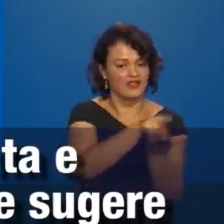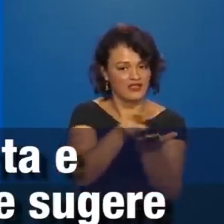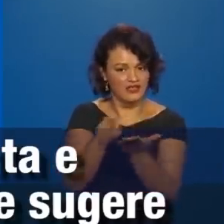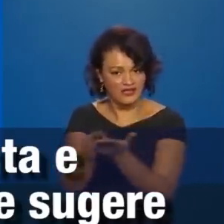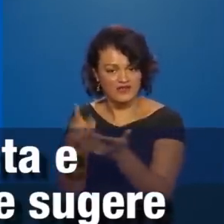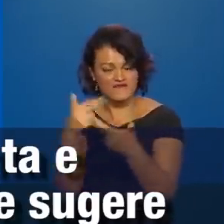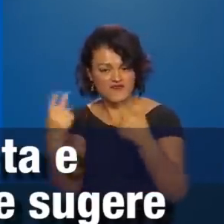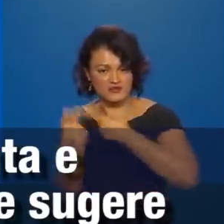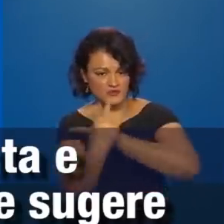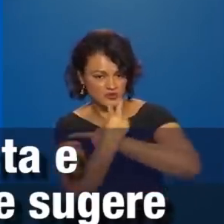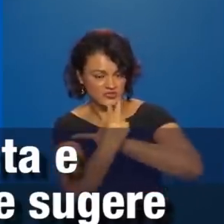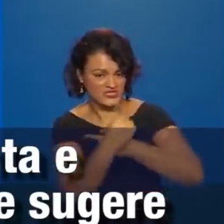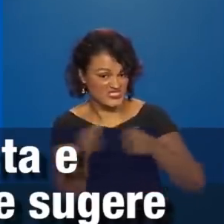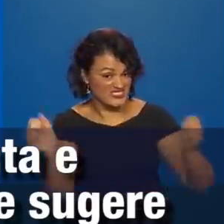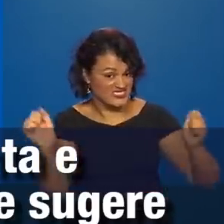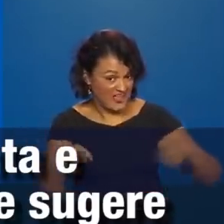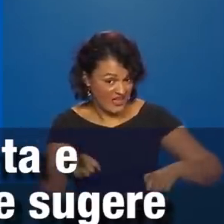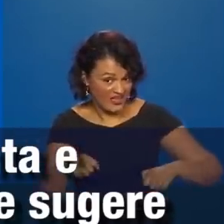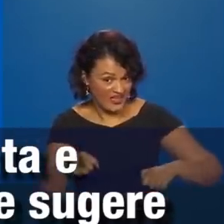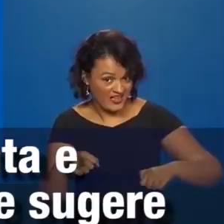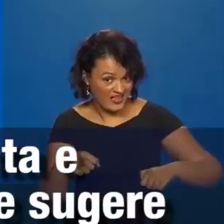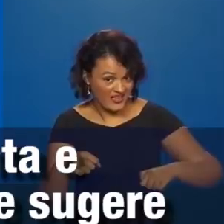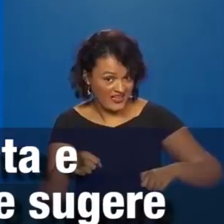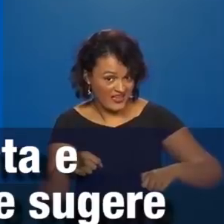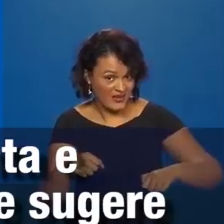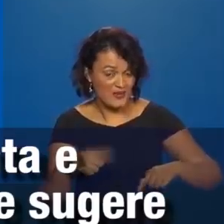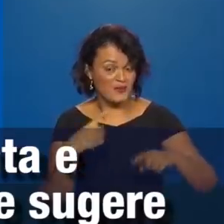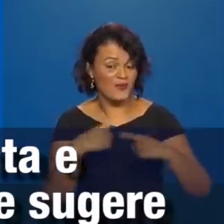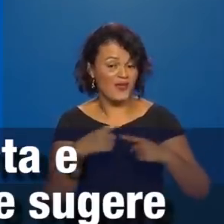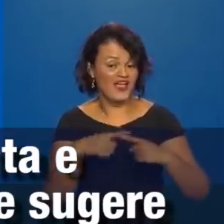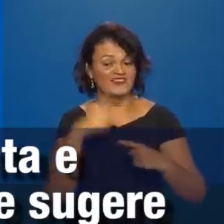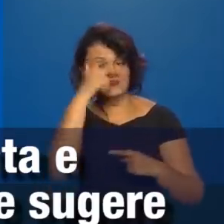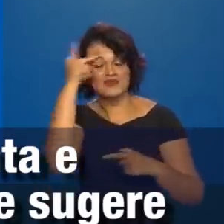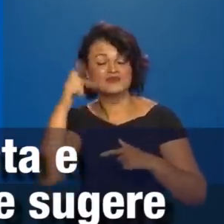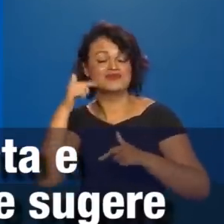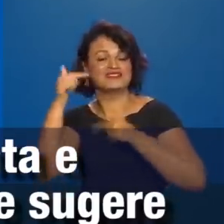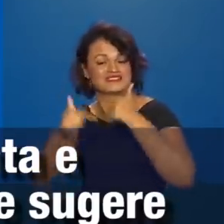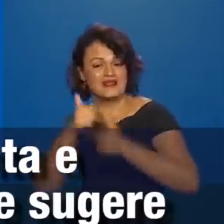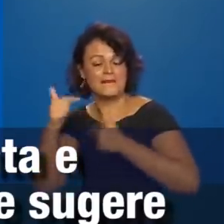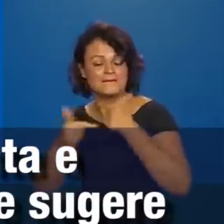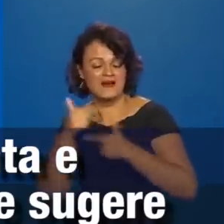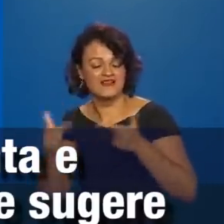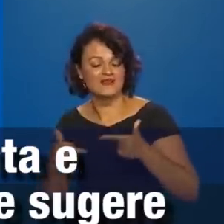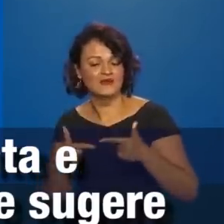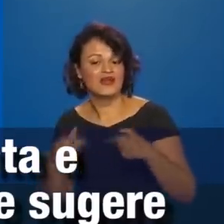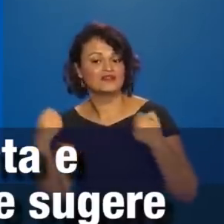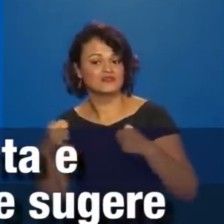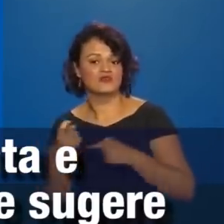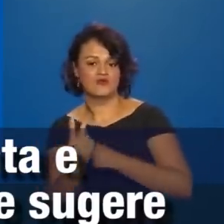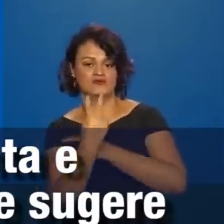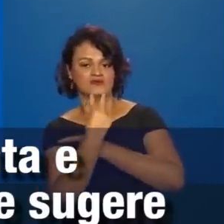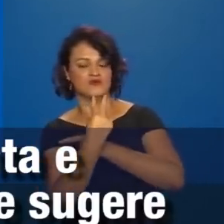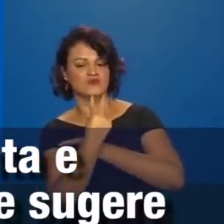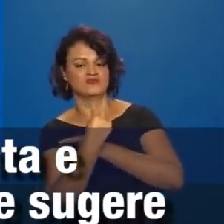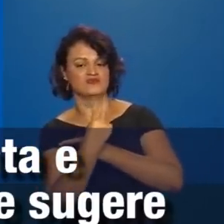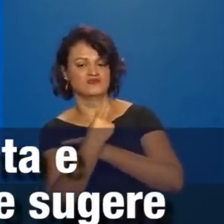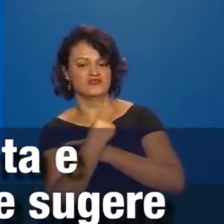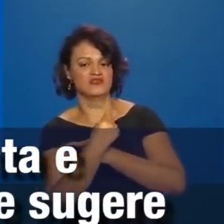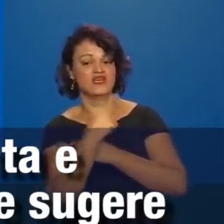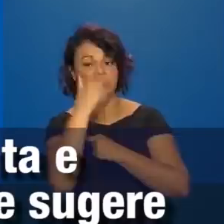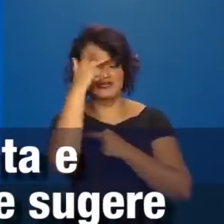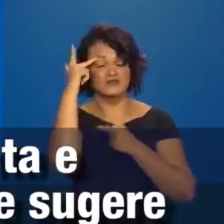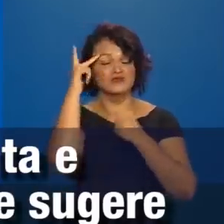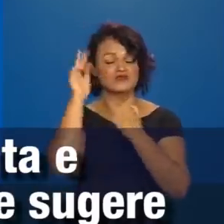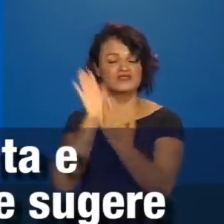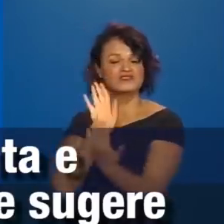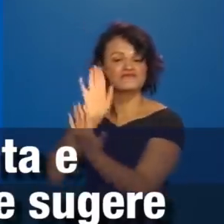proteção suficientes para que os profissionais pudessem trabalhar com segurança, que a população que vai